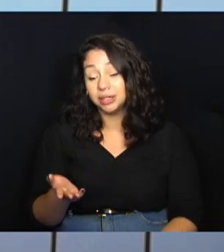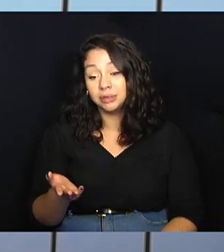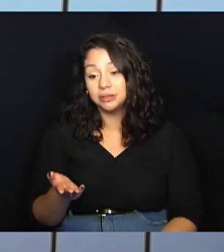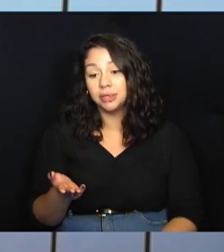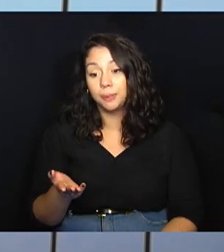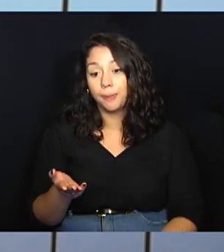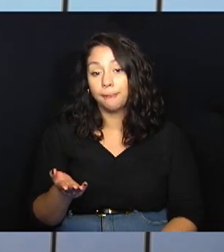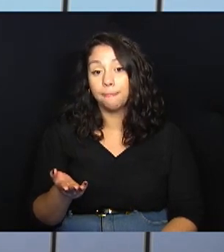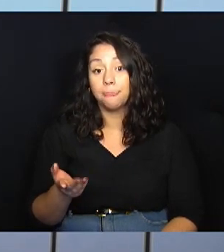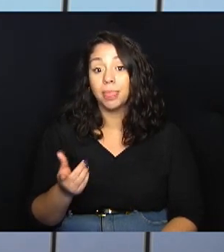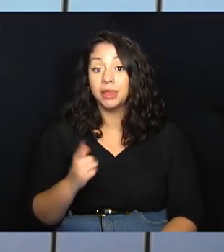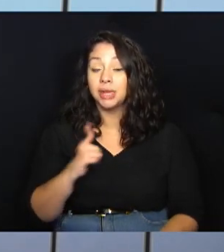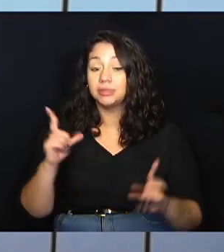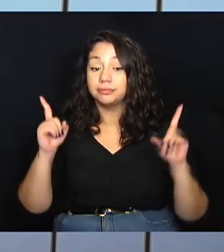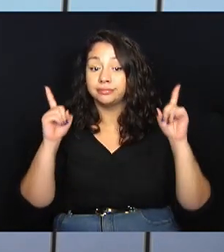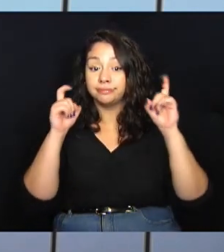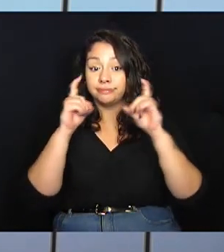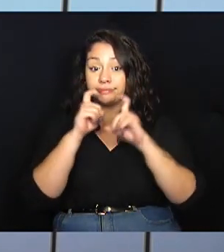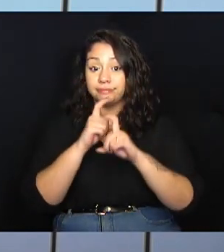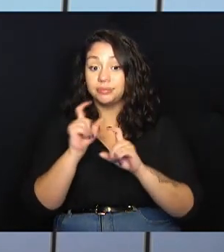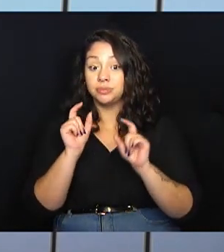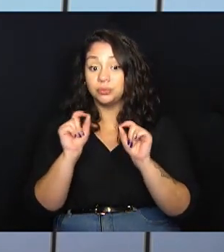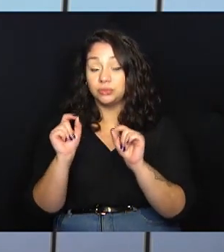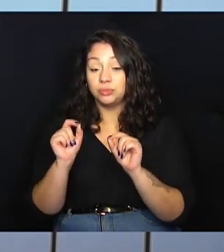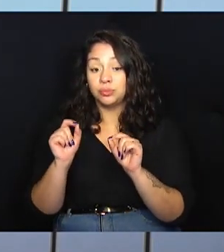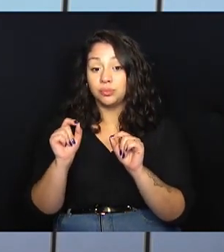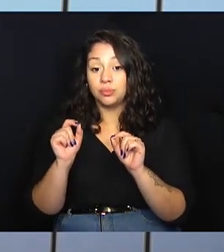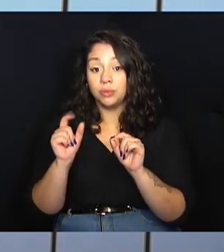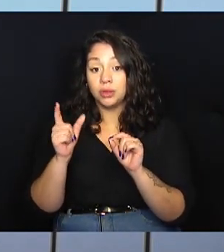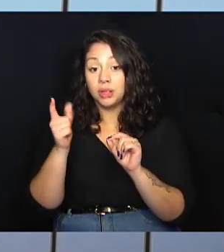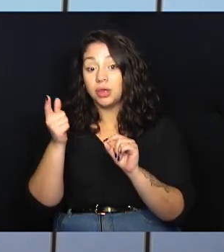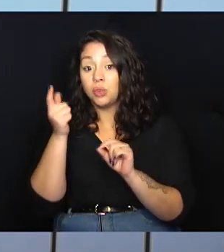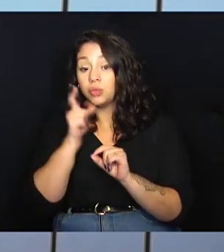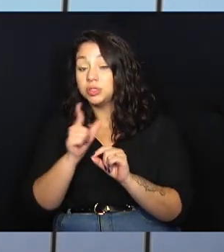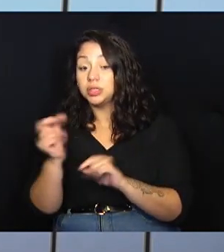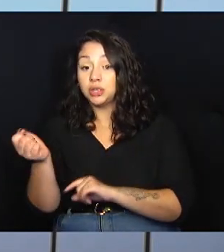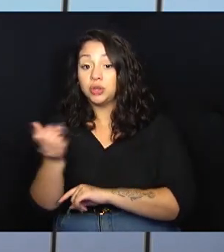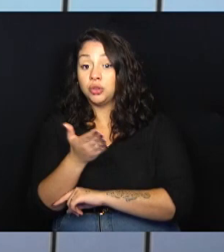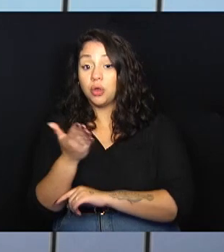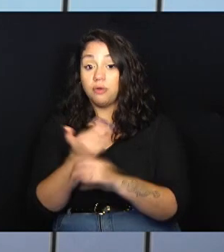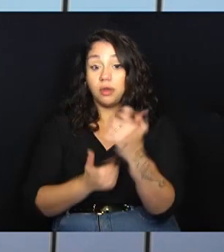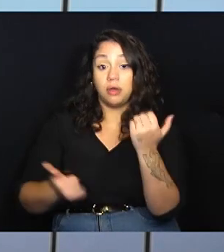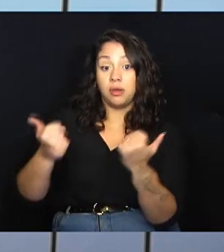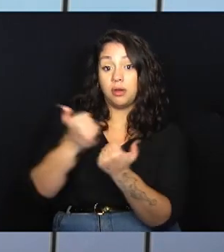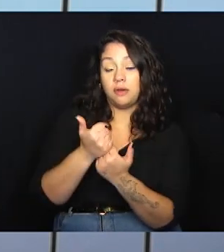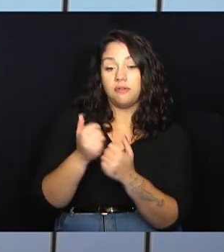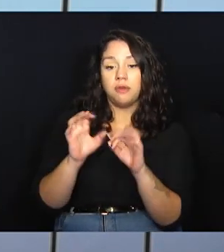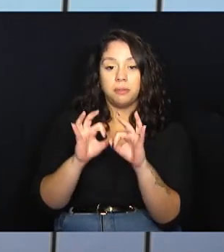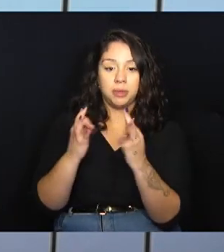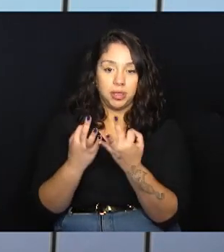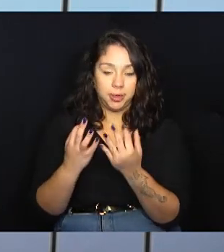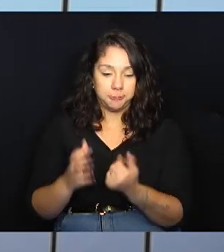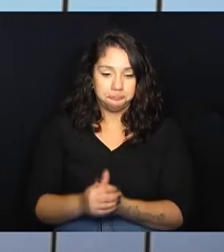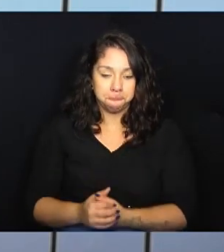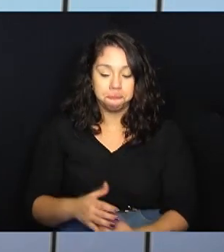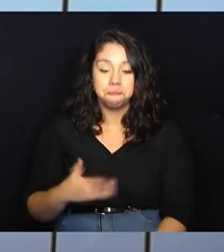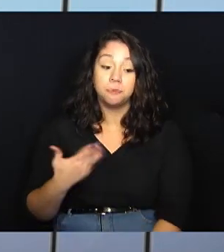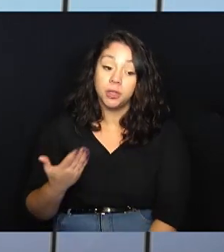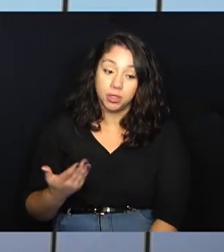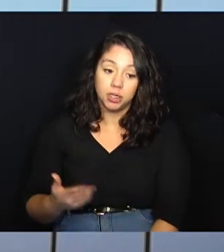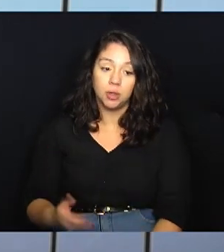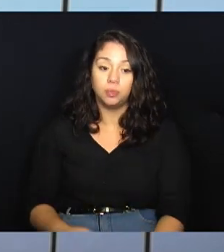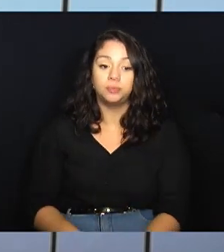eles têm enfrentado dificuldades para conseguir novas famílias, para reposição. Então, pode